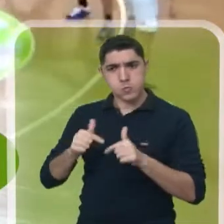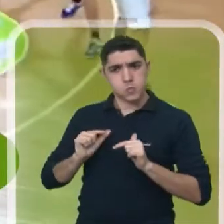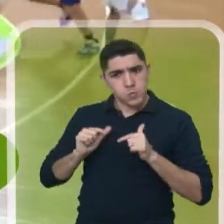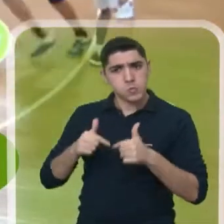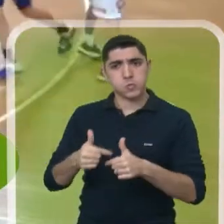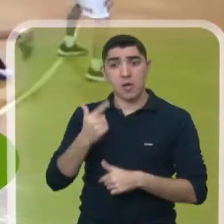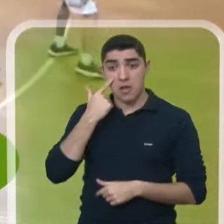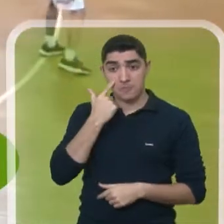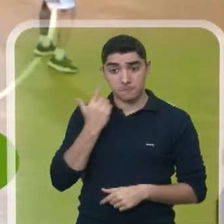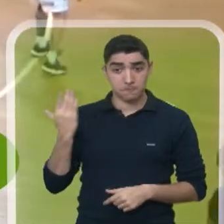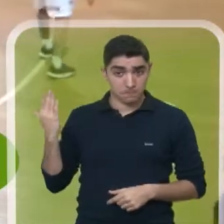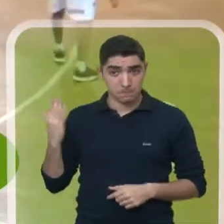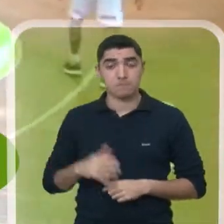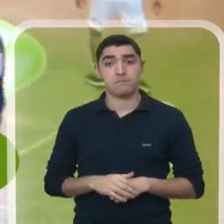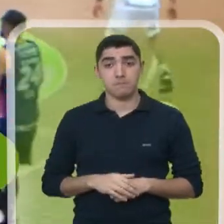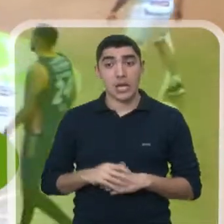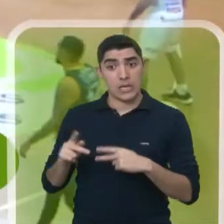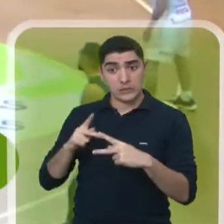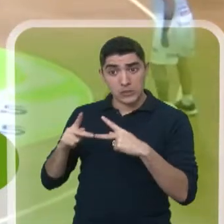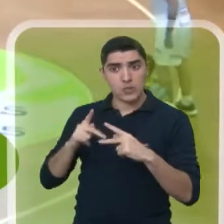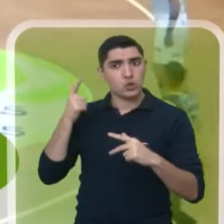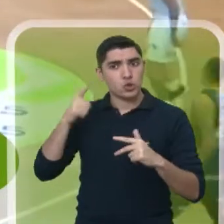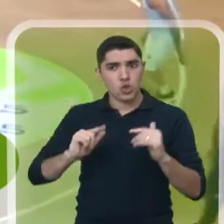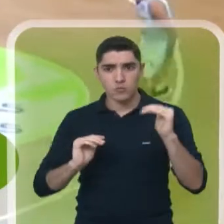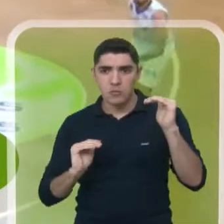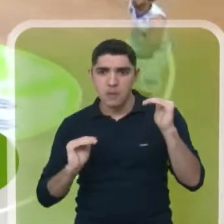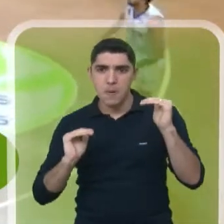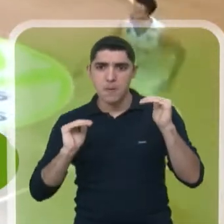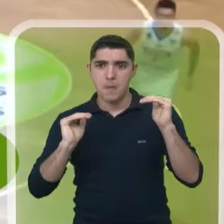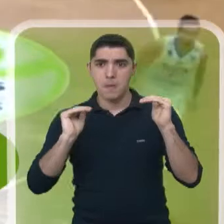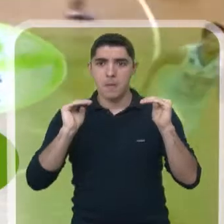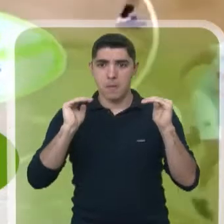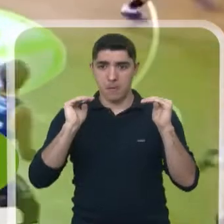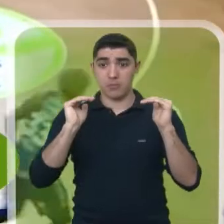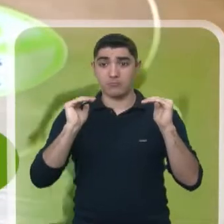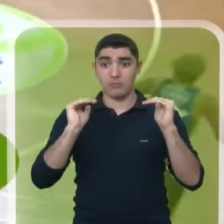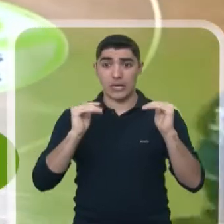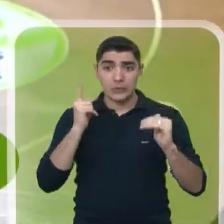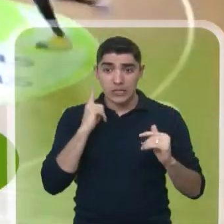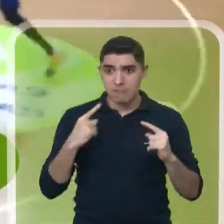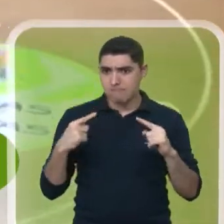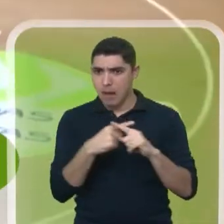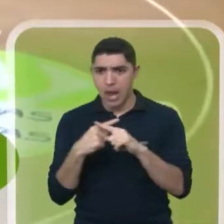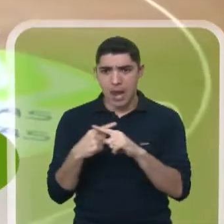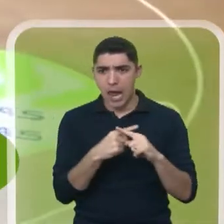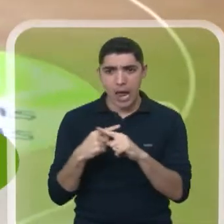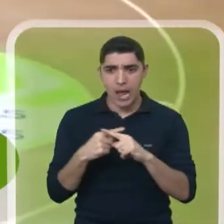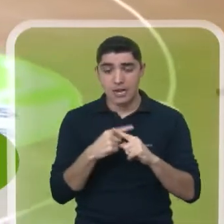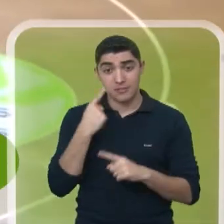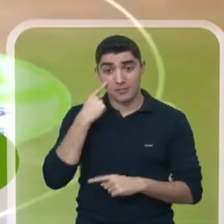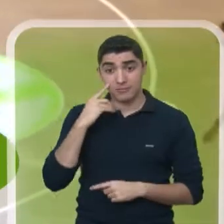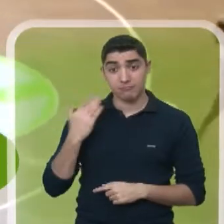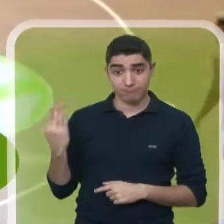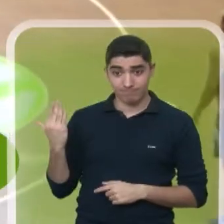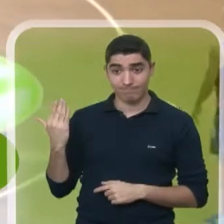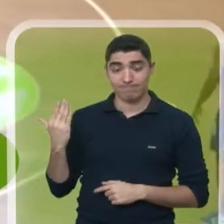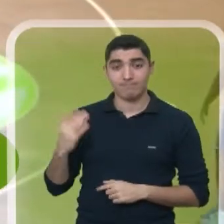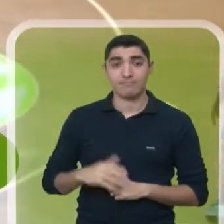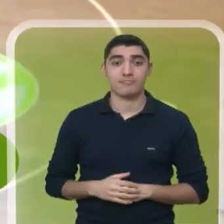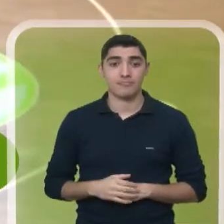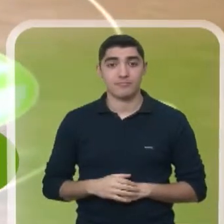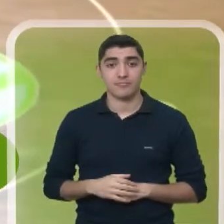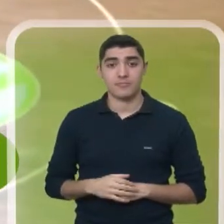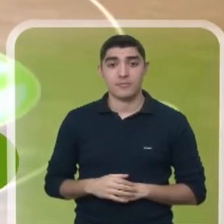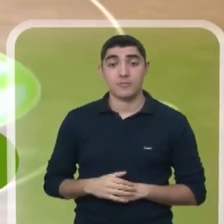E novamente o time visitante encostou no placar, deixando a partida eletrizante. Depois de sofrer a falta em direção à